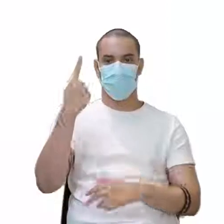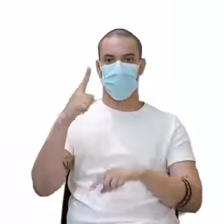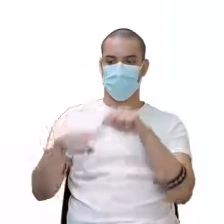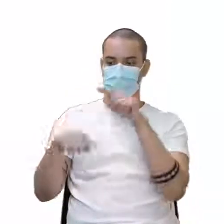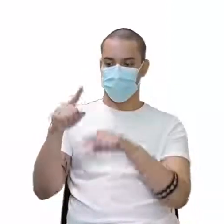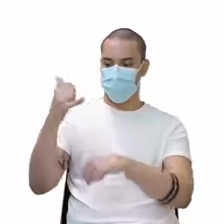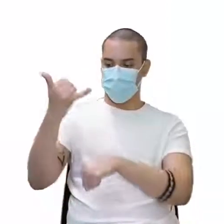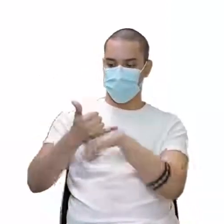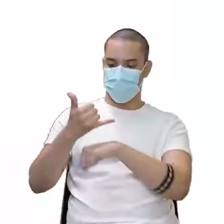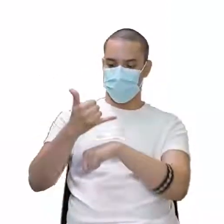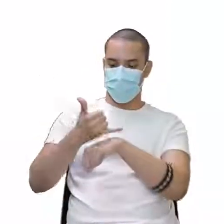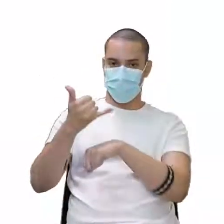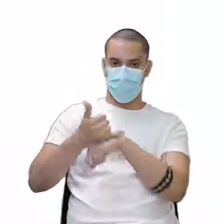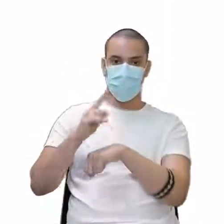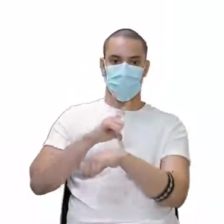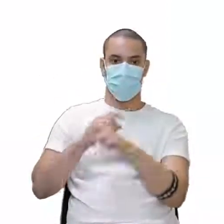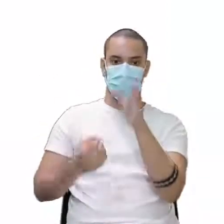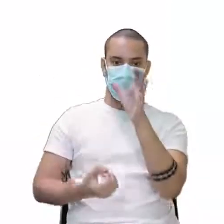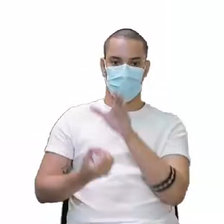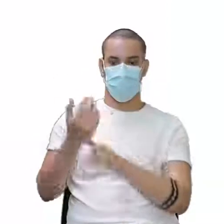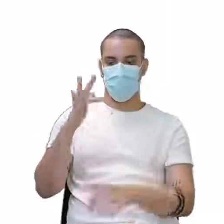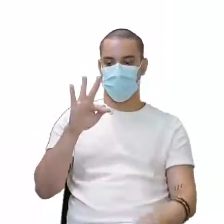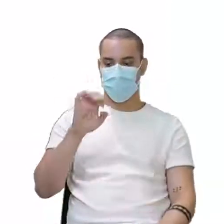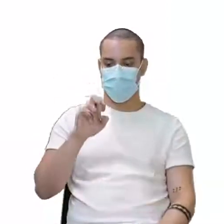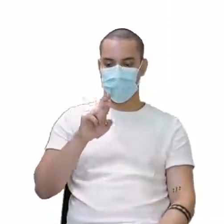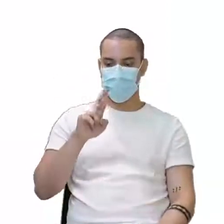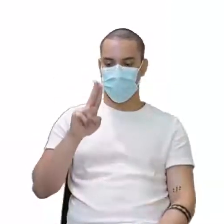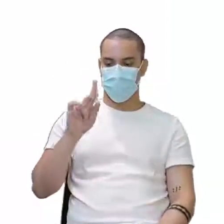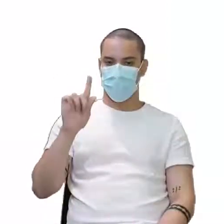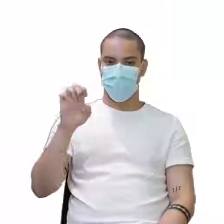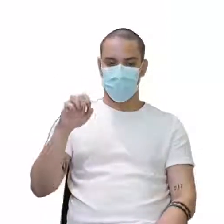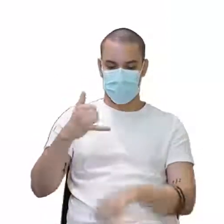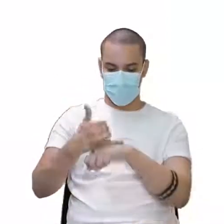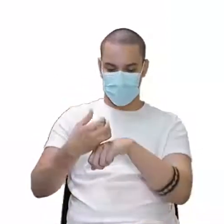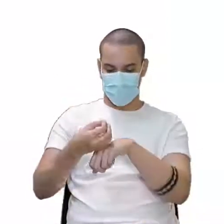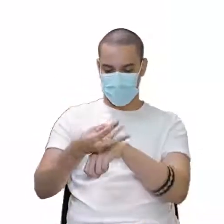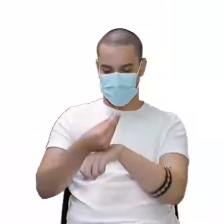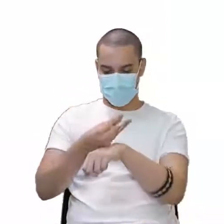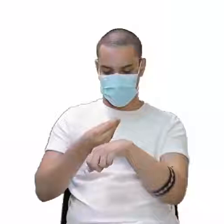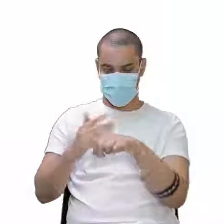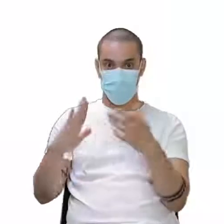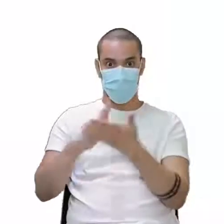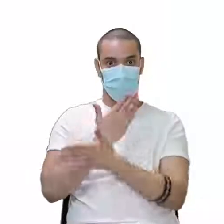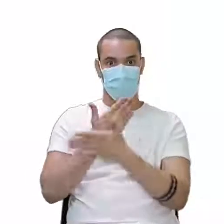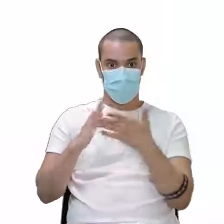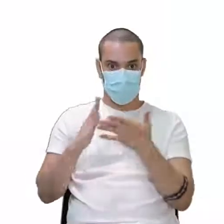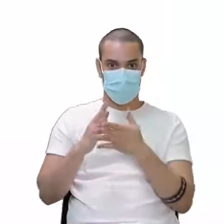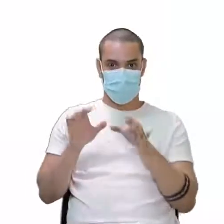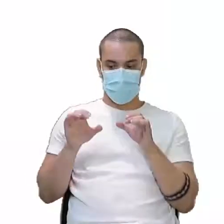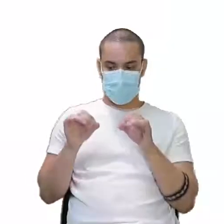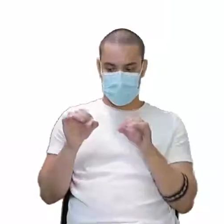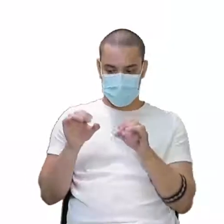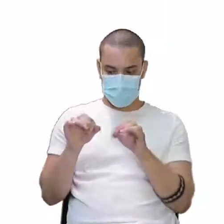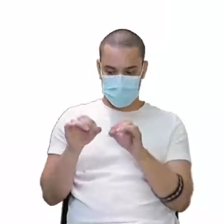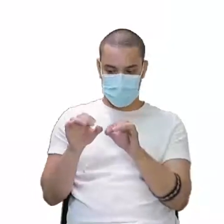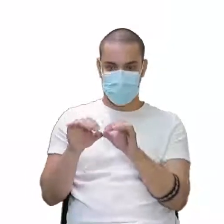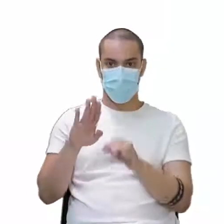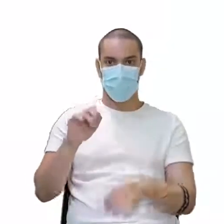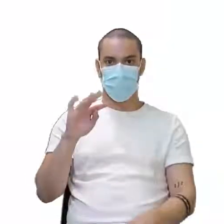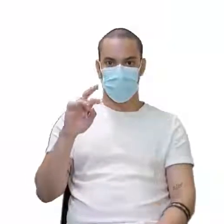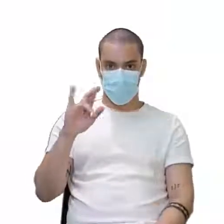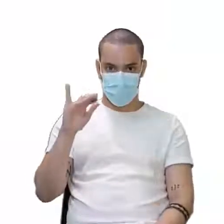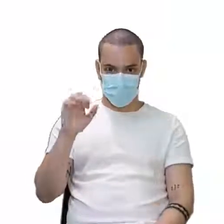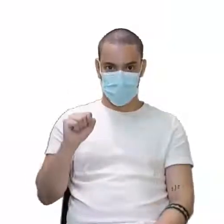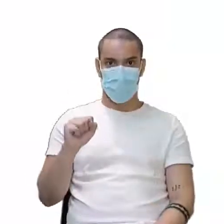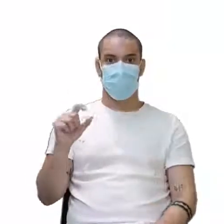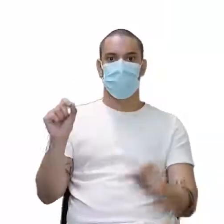no ferro, você tem essa formação das ferrugens. E alguns seres anaeróbicos, como algumas bactérias, que provocam,